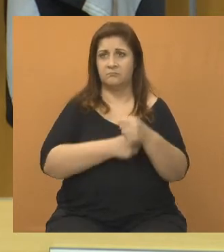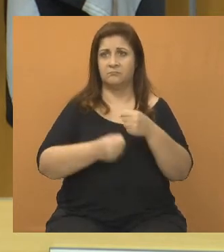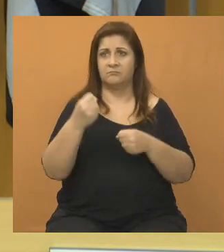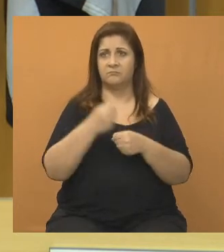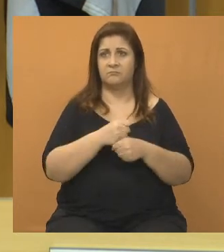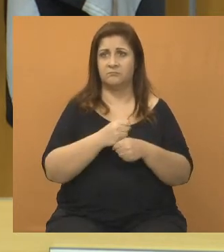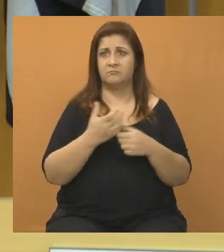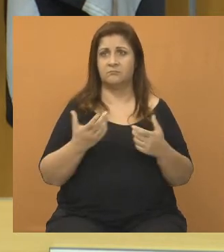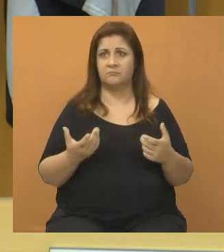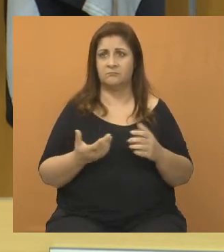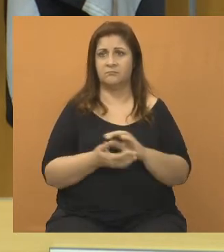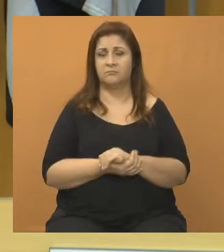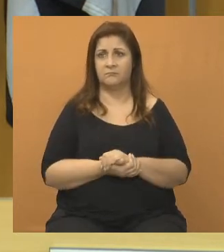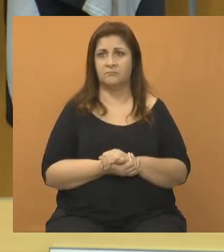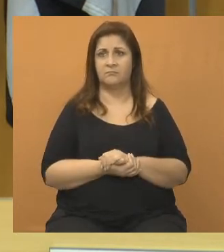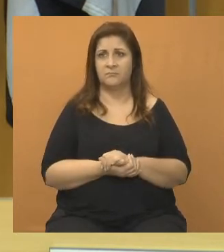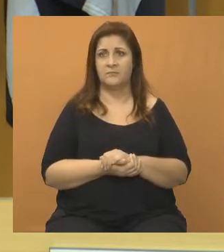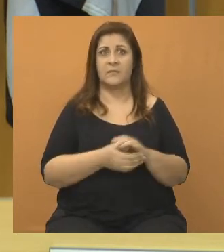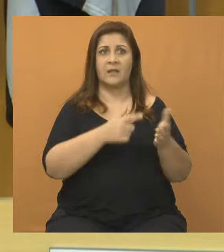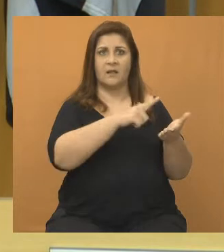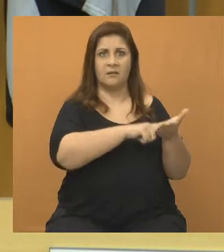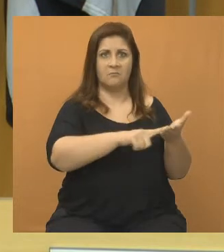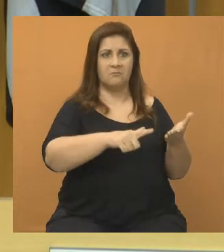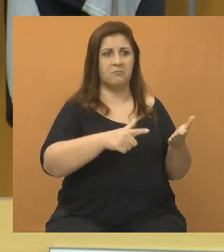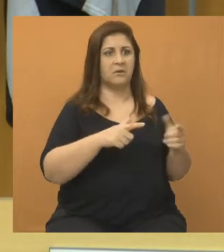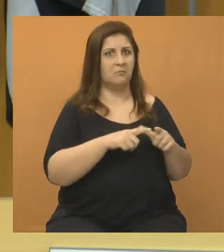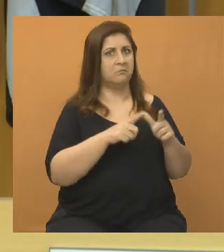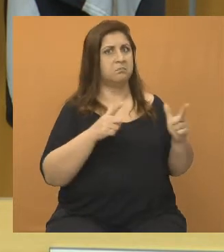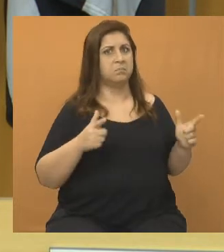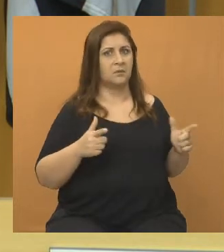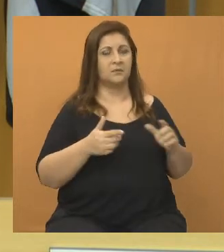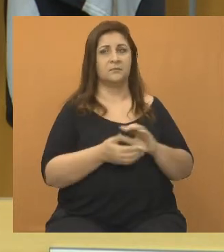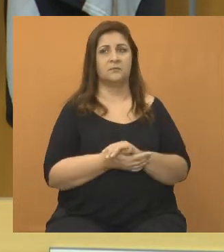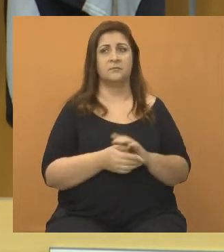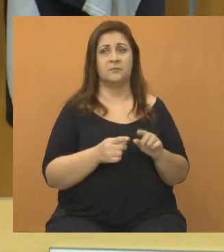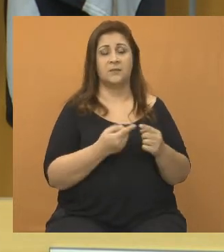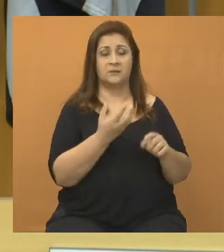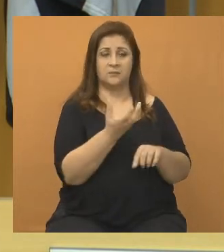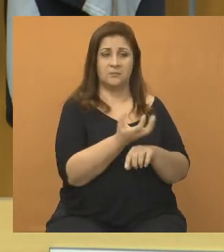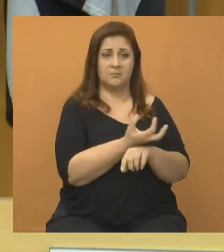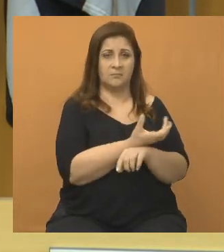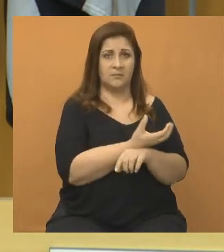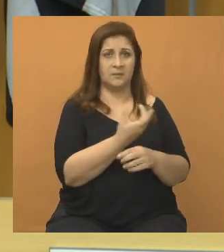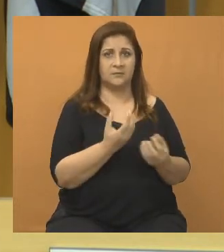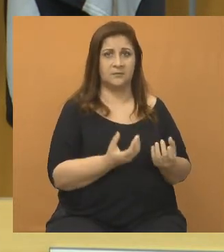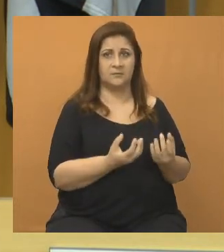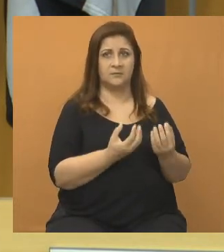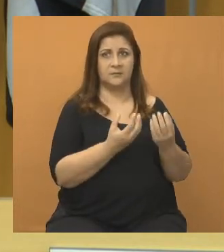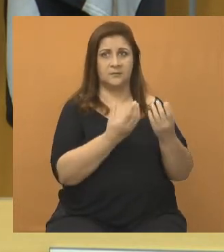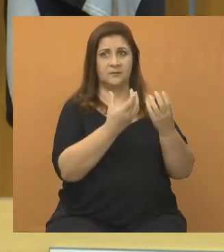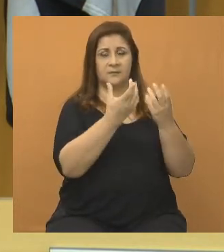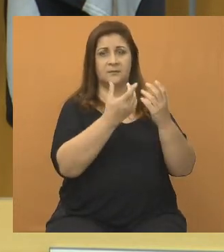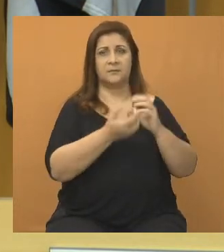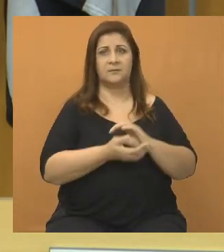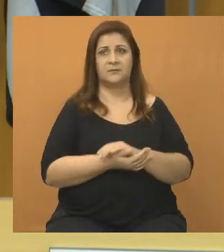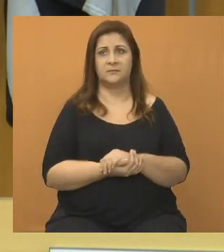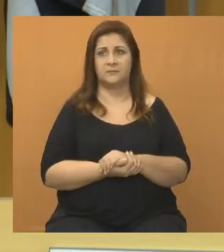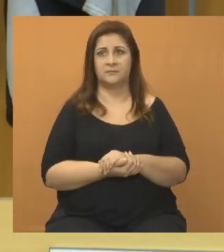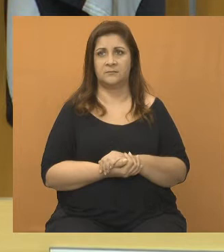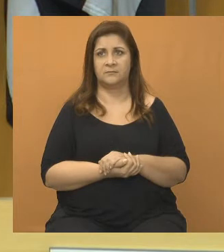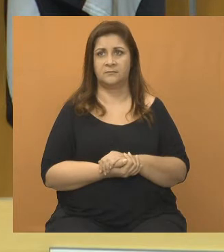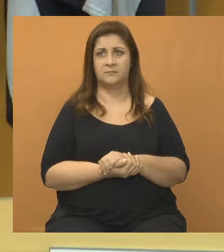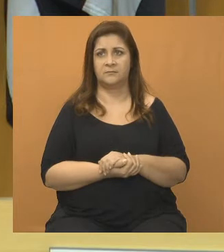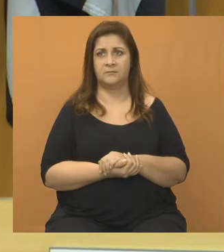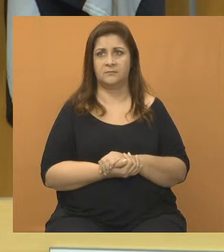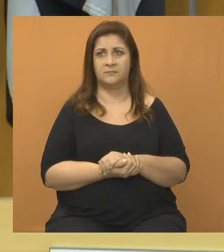notícia o tamanho da limpeza que foi feita no Turi, mas o mato cresce numa velocidade. Nós temos uma terra extremamente